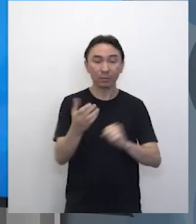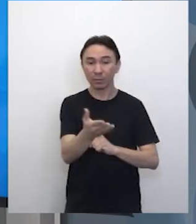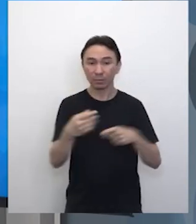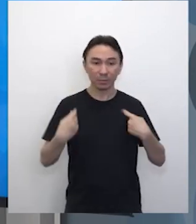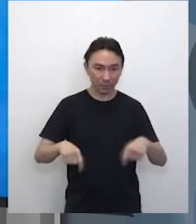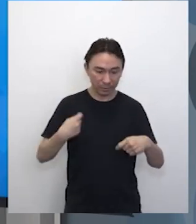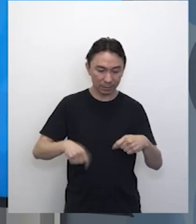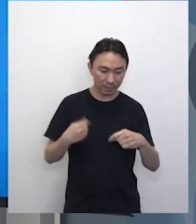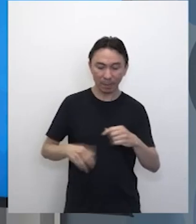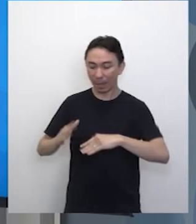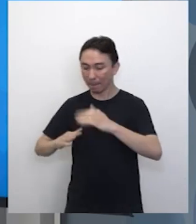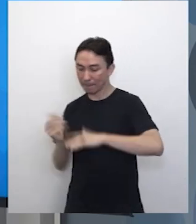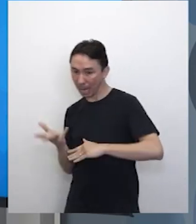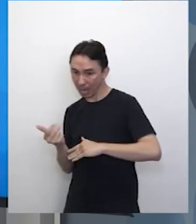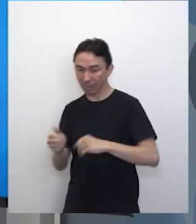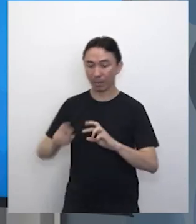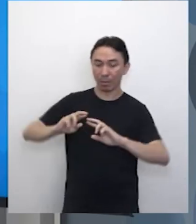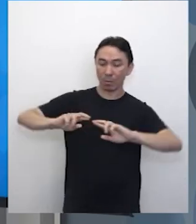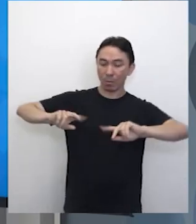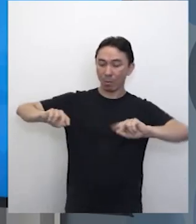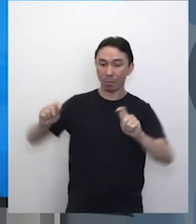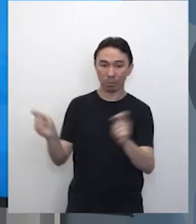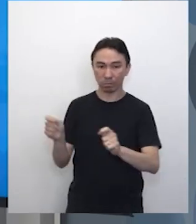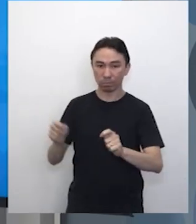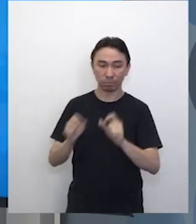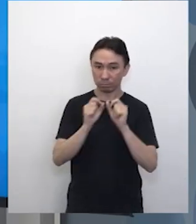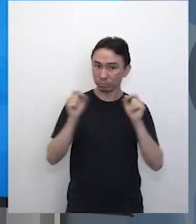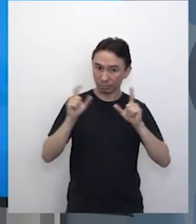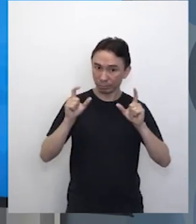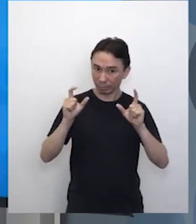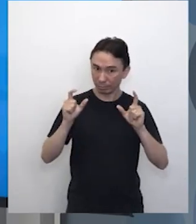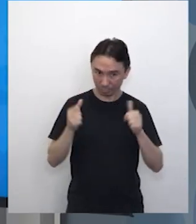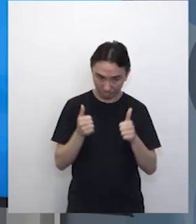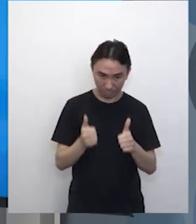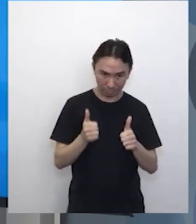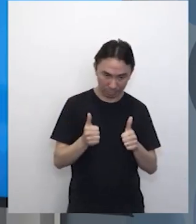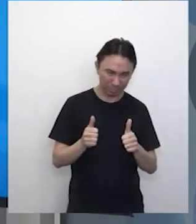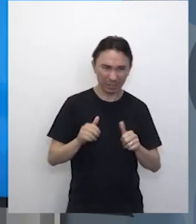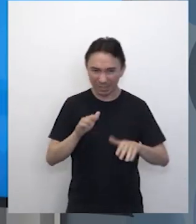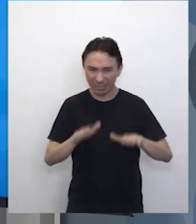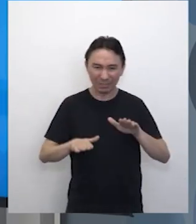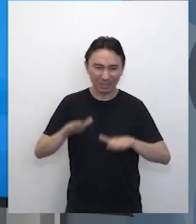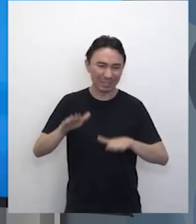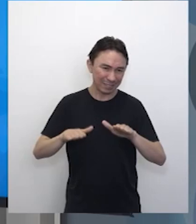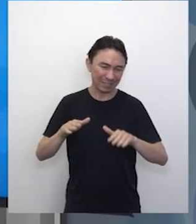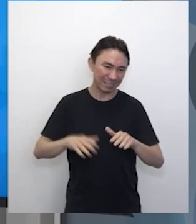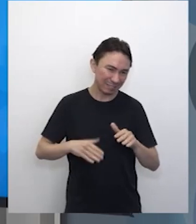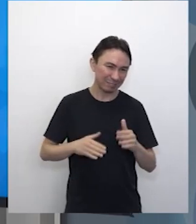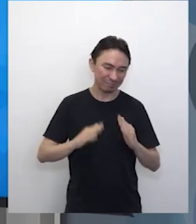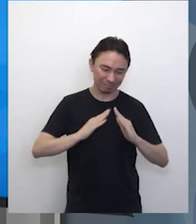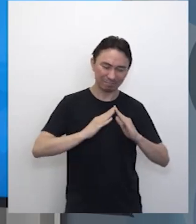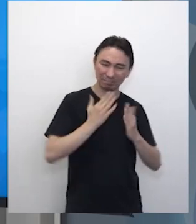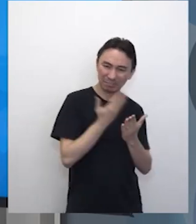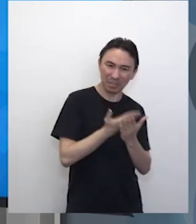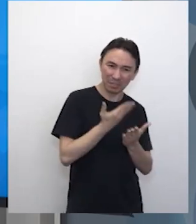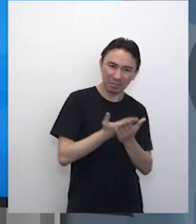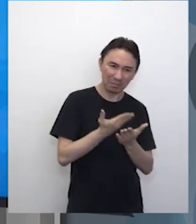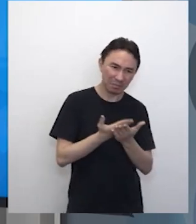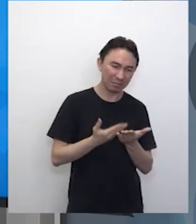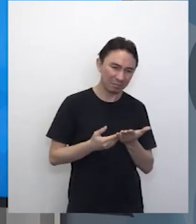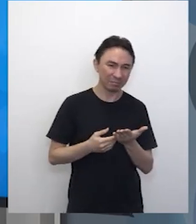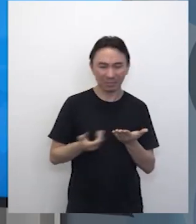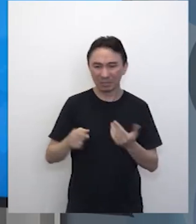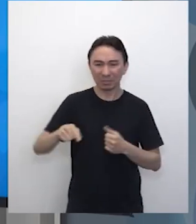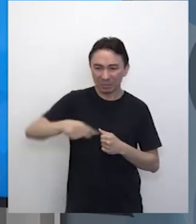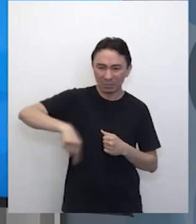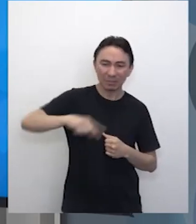competências. Funciona assim. Às vezes, na escola a gente se preocupa em estudar